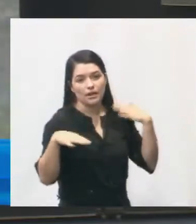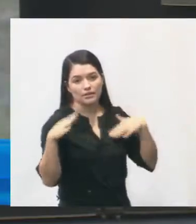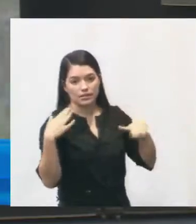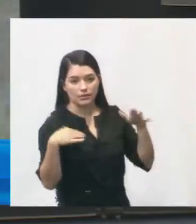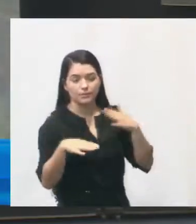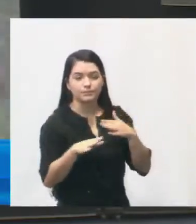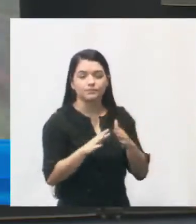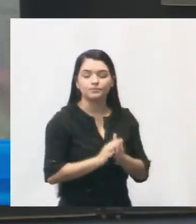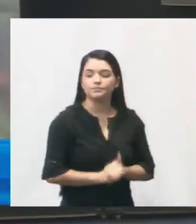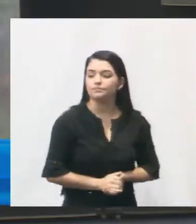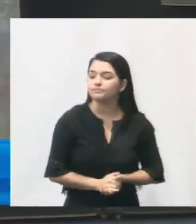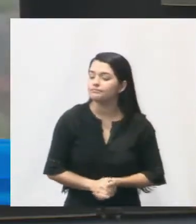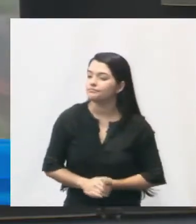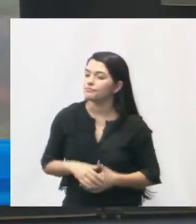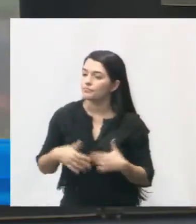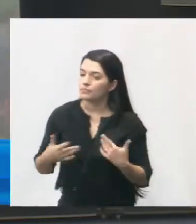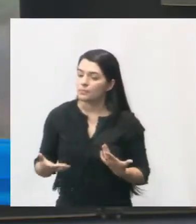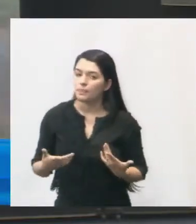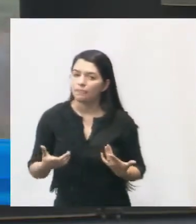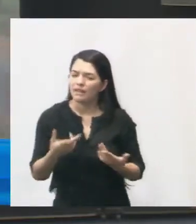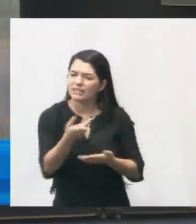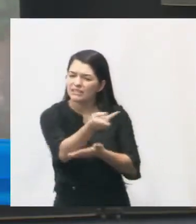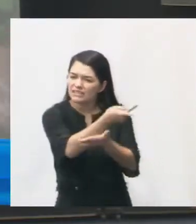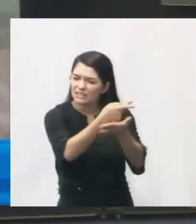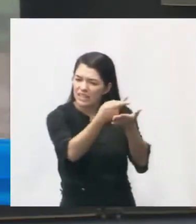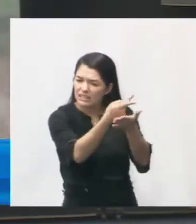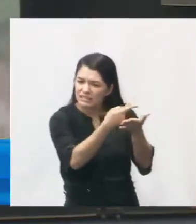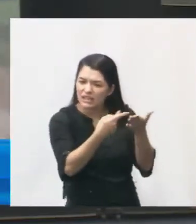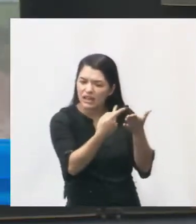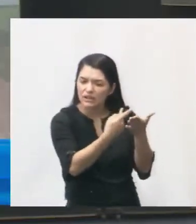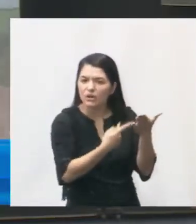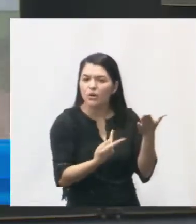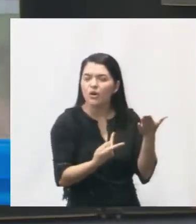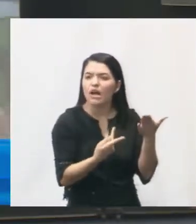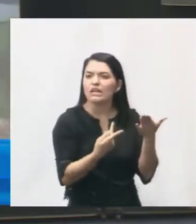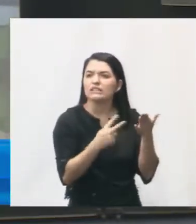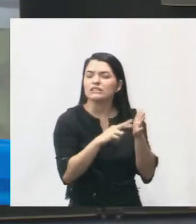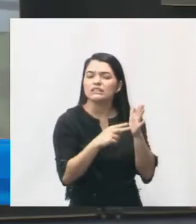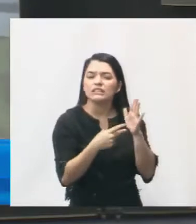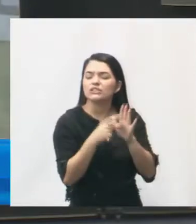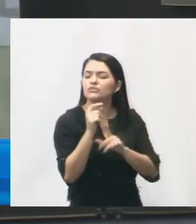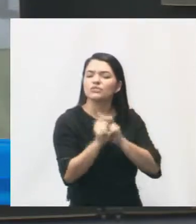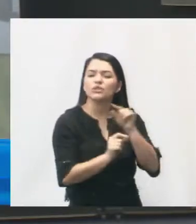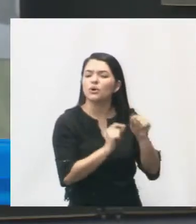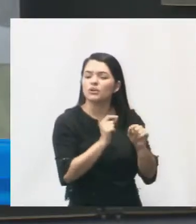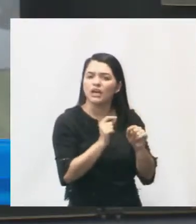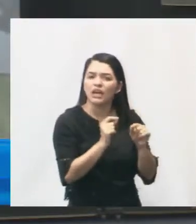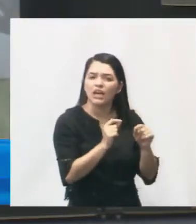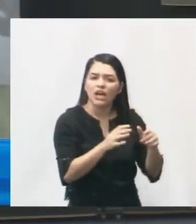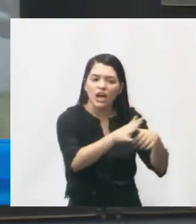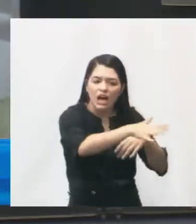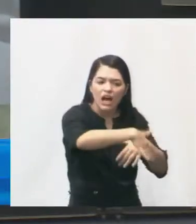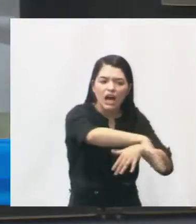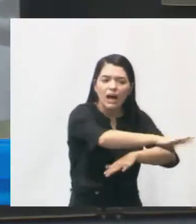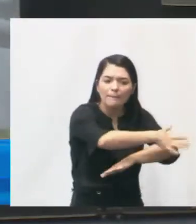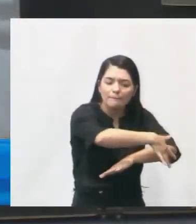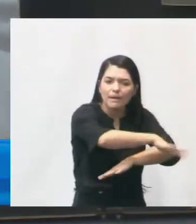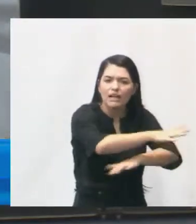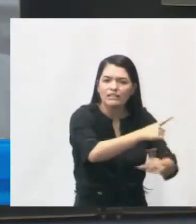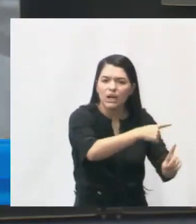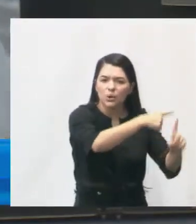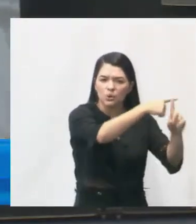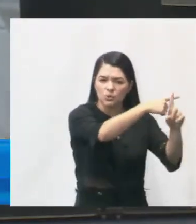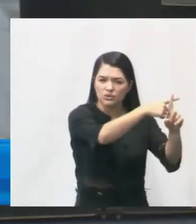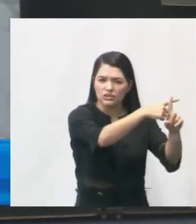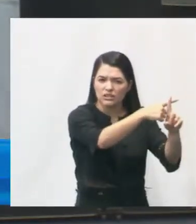aí desse desenho é a parte da Cruz do Papa ou aquela parte lá no final? Do outro lado. Lá no